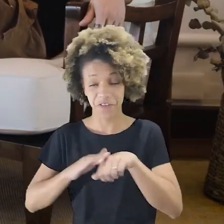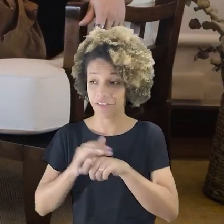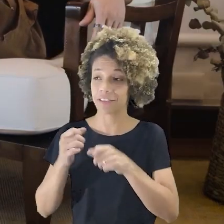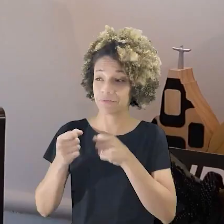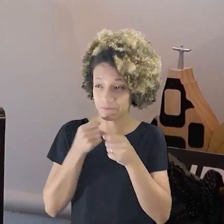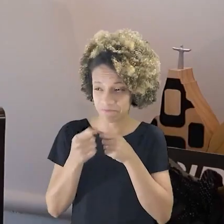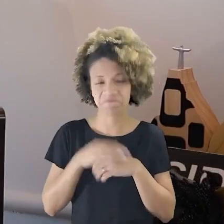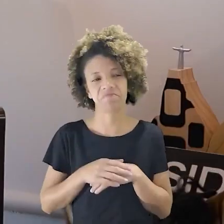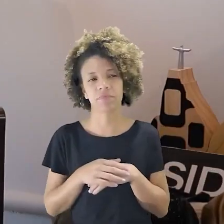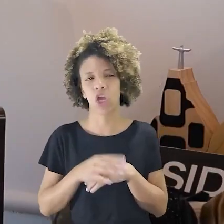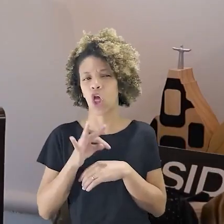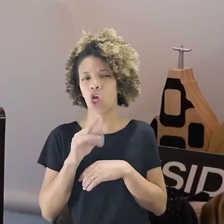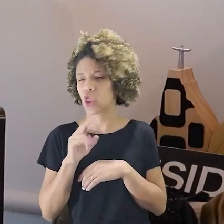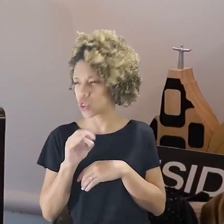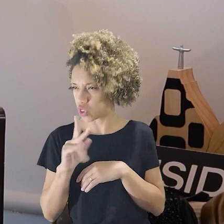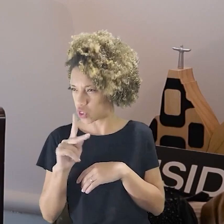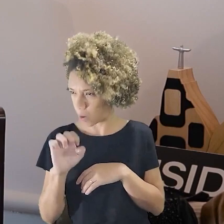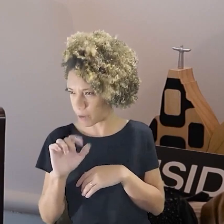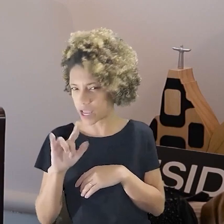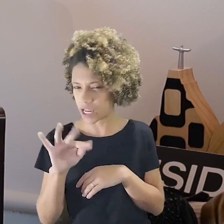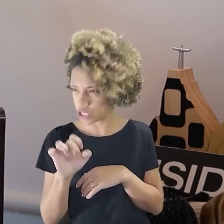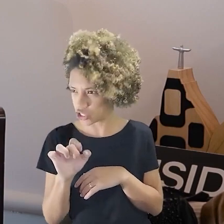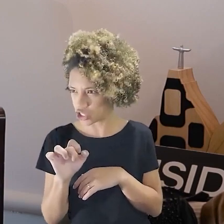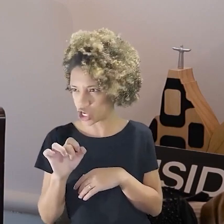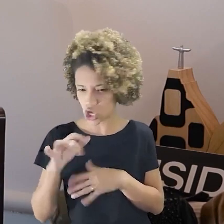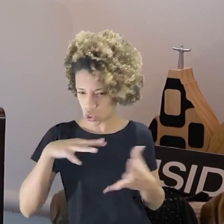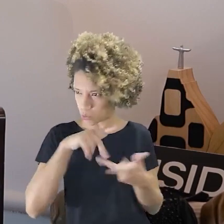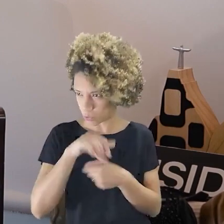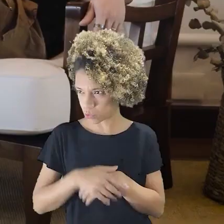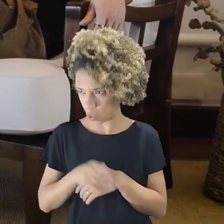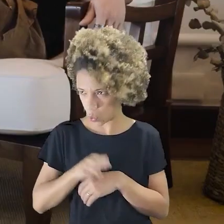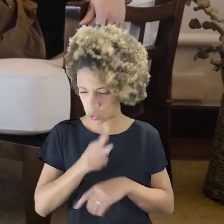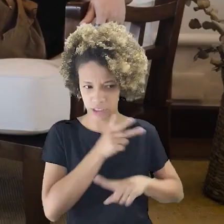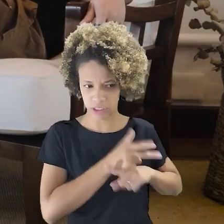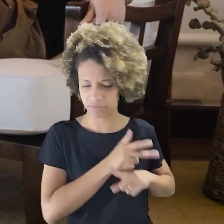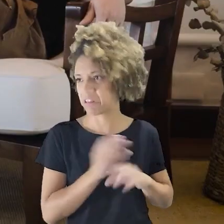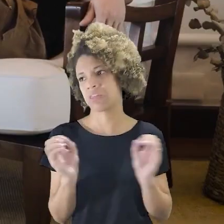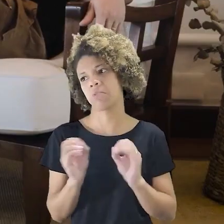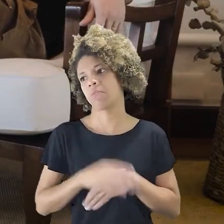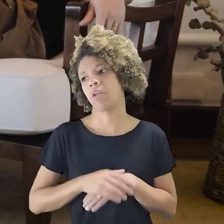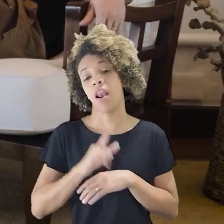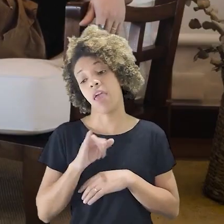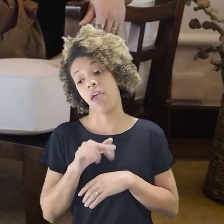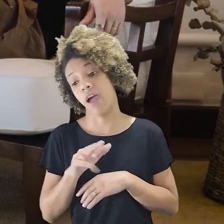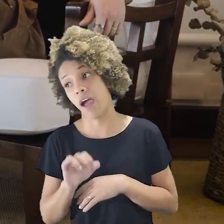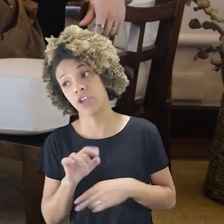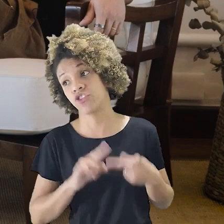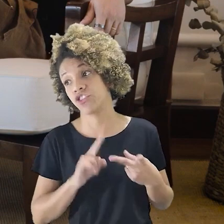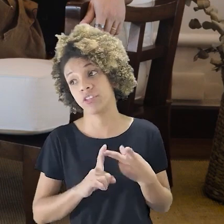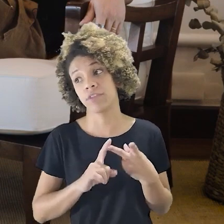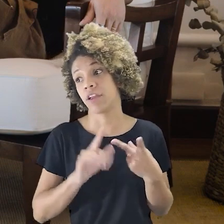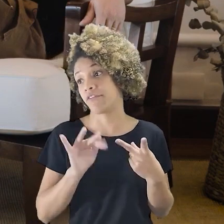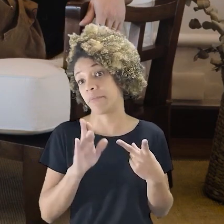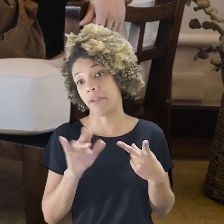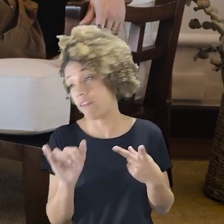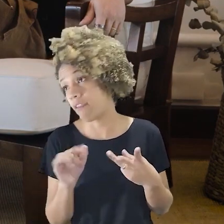jornais. Tropas de elite do mundo utilizam câmeras? Nenhuma. Ah, não tem. Le Hyde não usa câmera. GIGN não